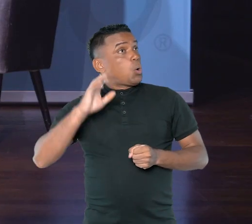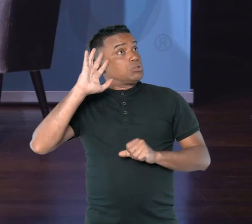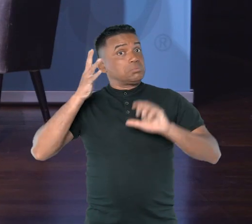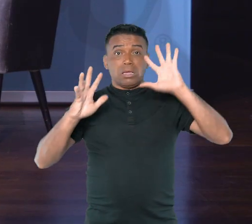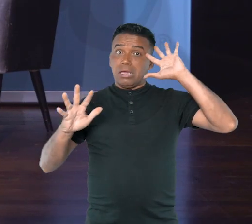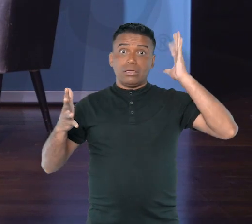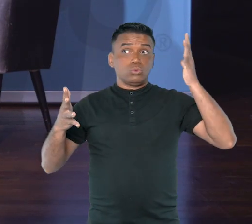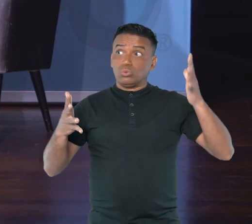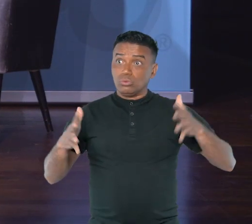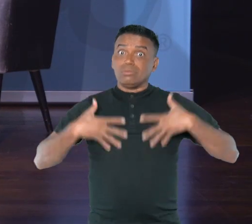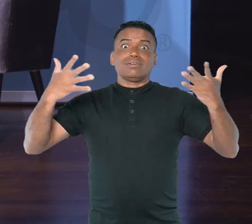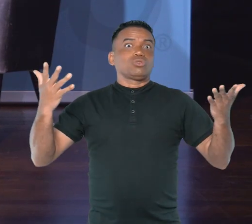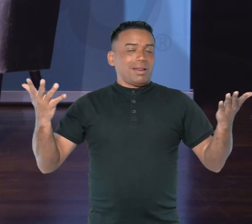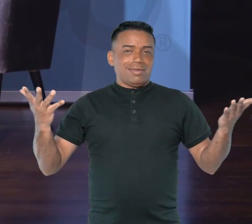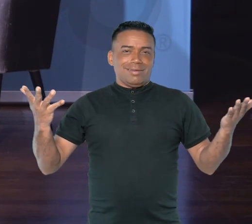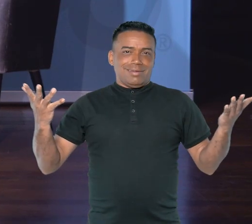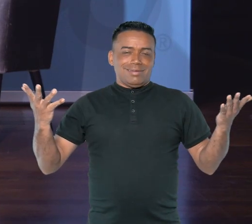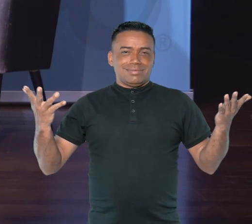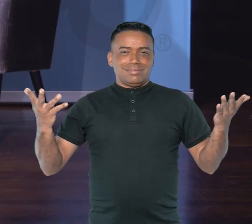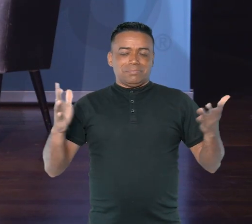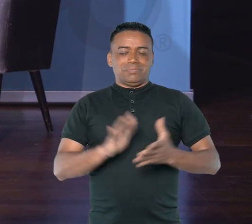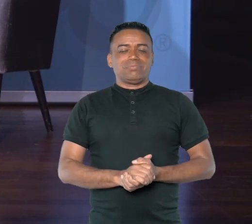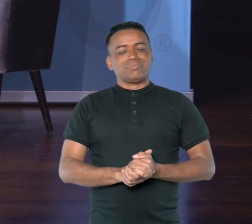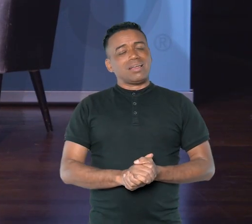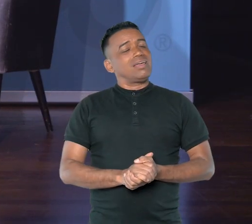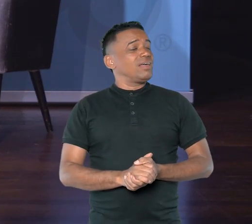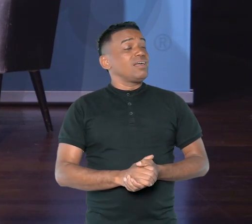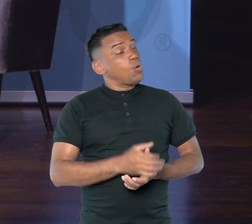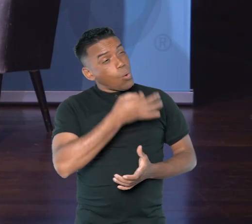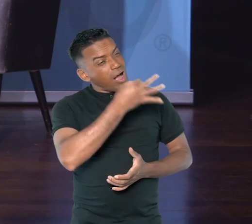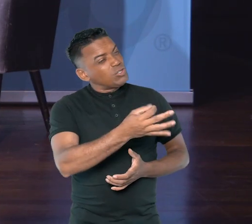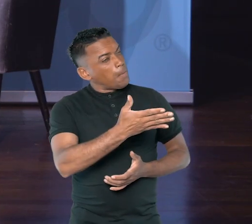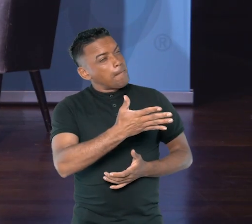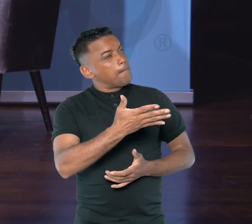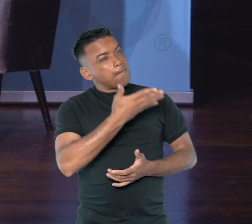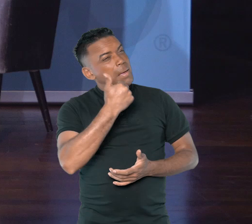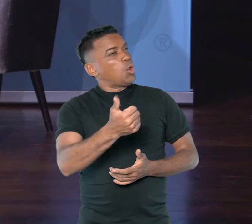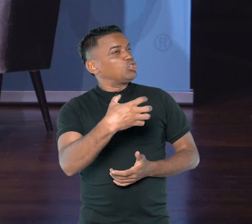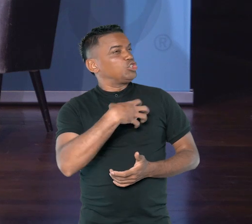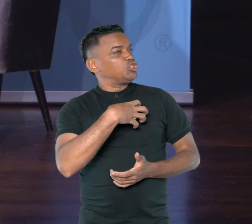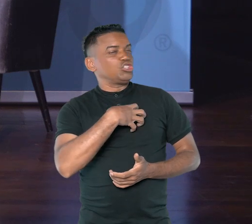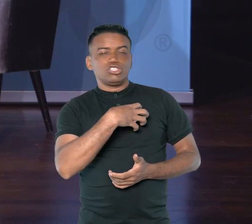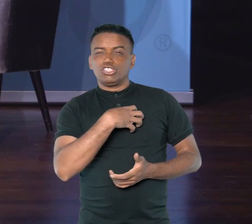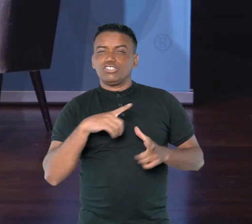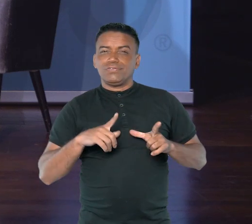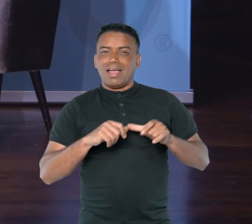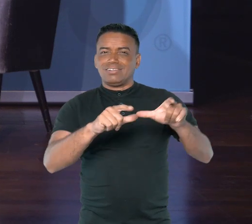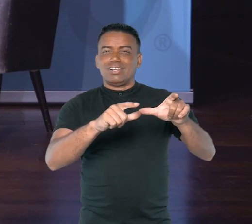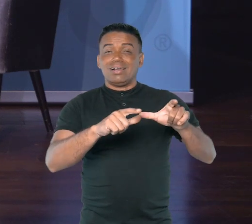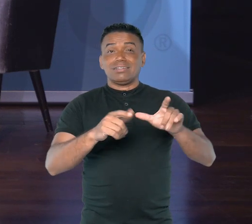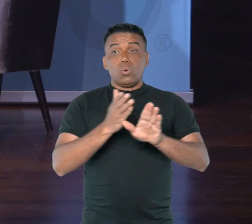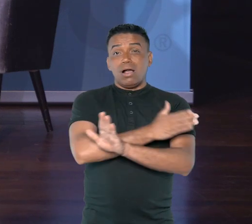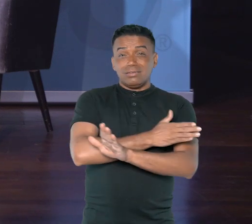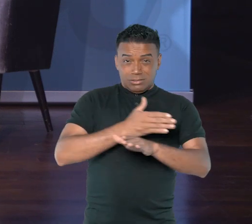né? Eu acho que essa é uma das melhores formas de viajar, né? Como eu estava dizendo aqui antes da gente começar o papo, eu